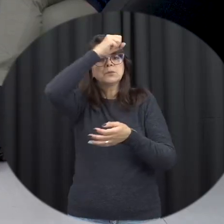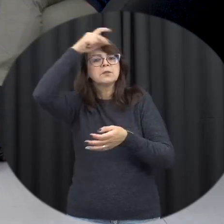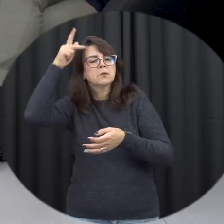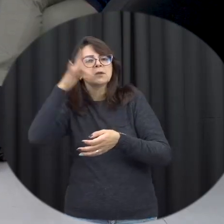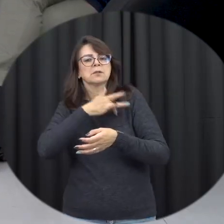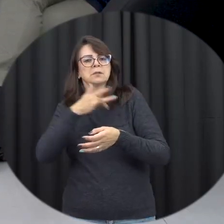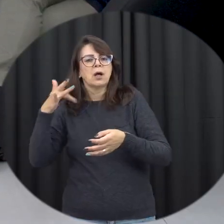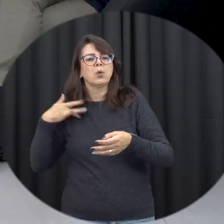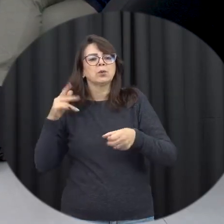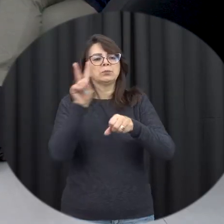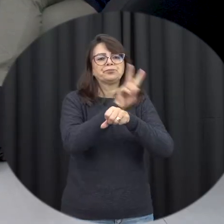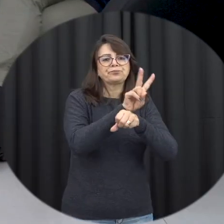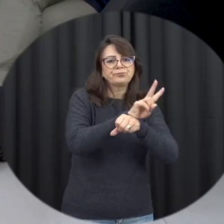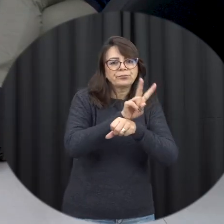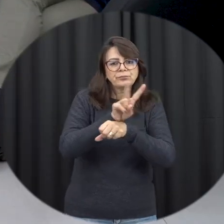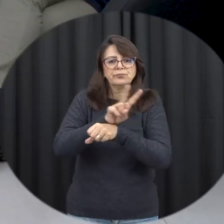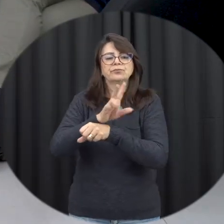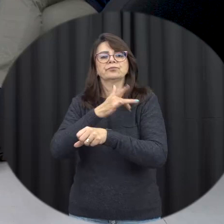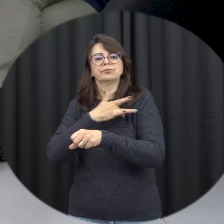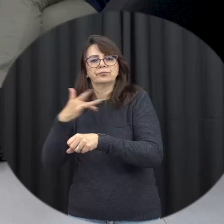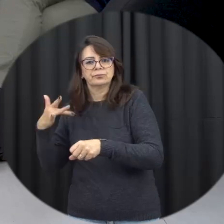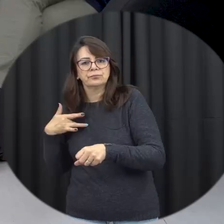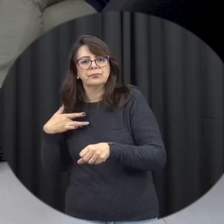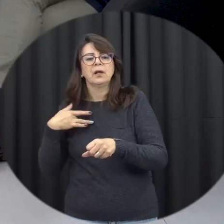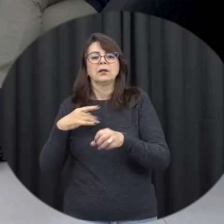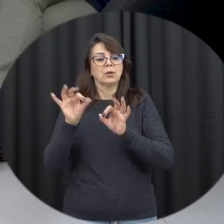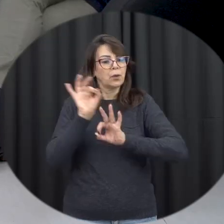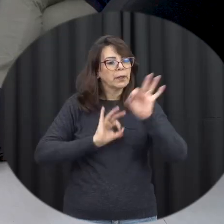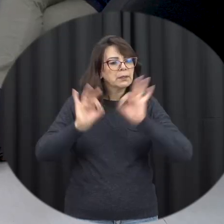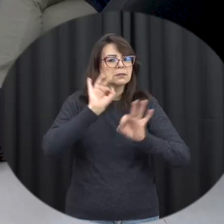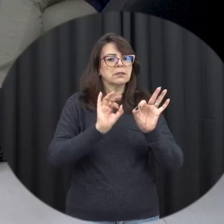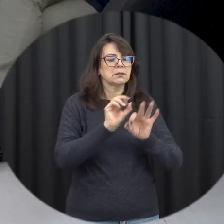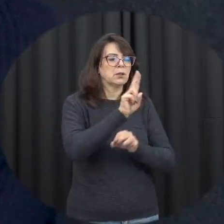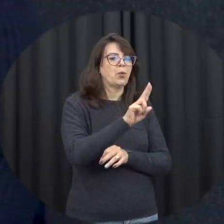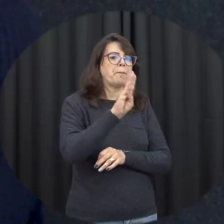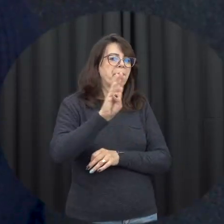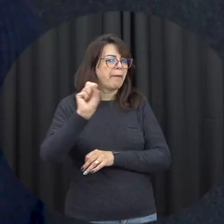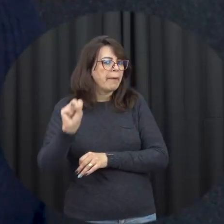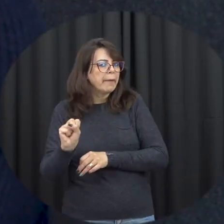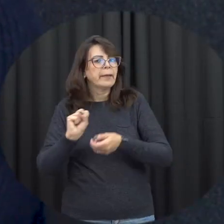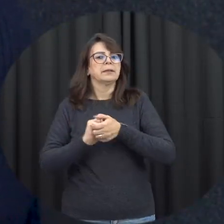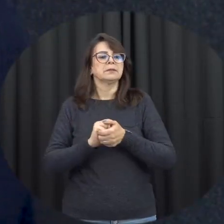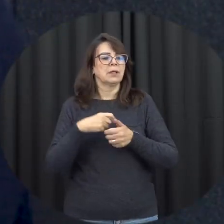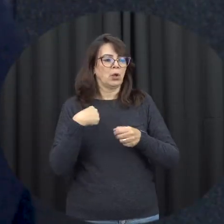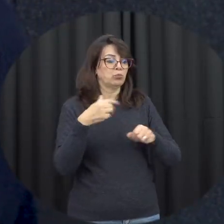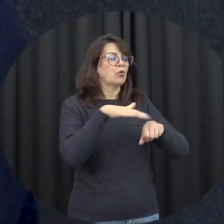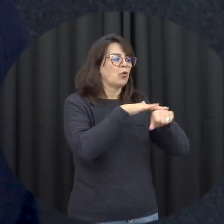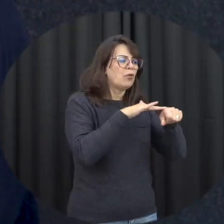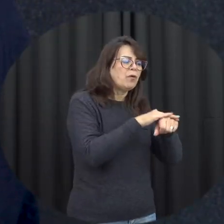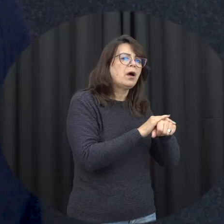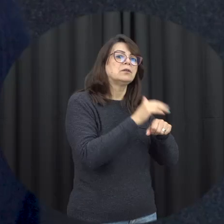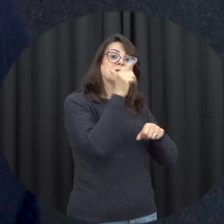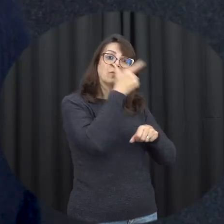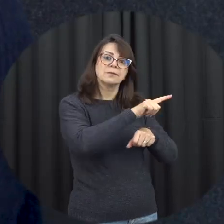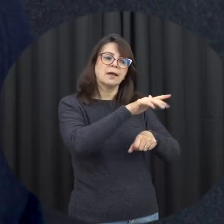Secretaria Municipal de Saúde, na Vigilância Epidemiológica e estão comandando a organização assim, das unidades de saúde, a